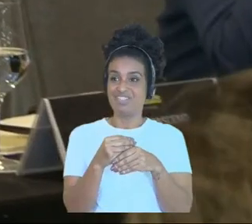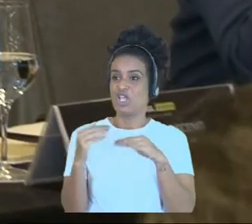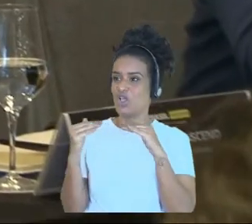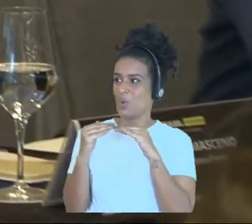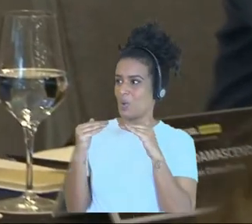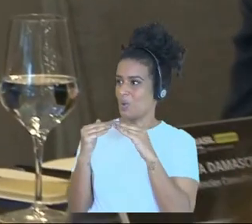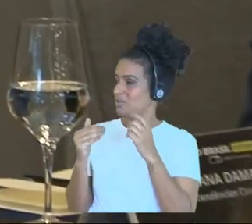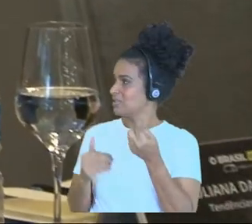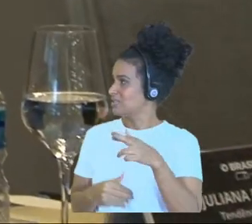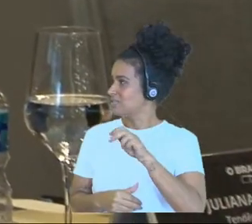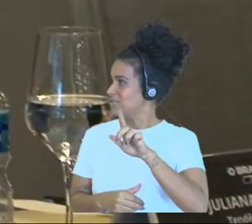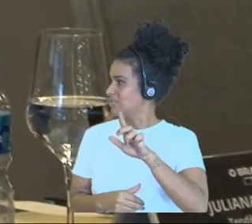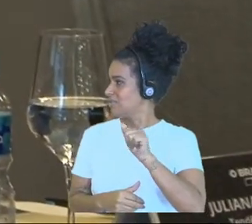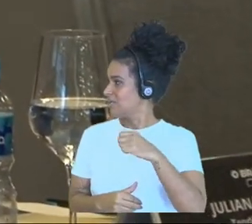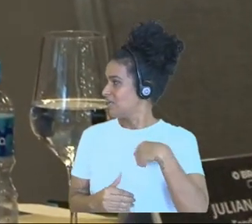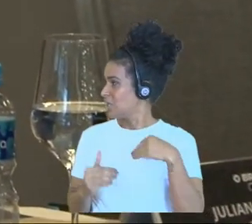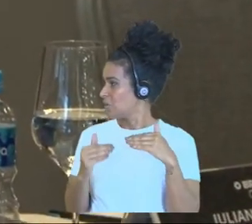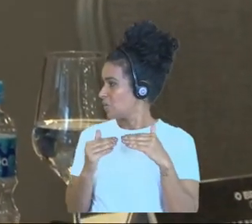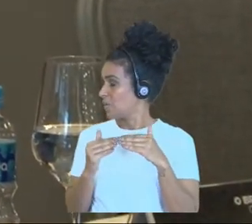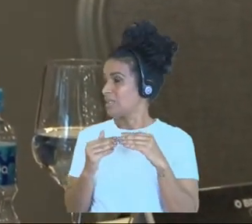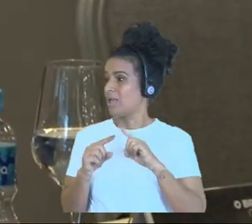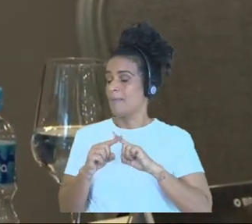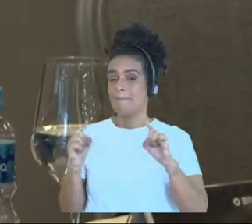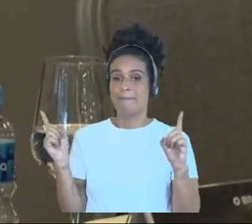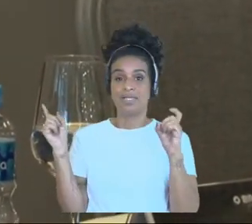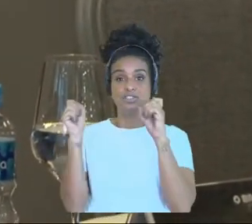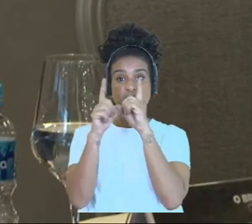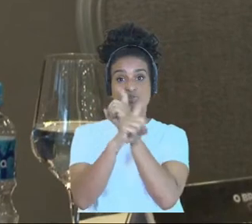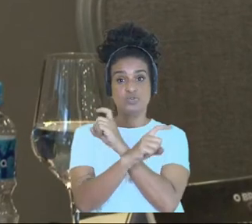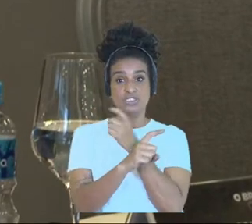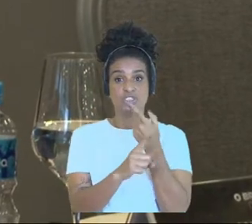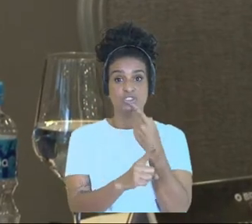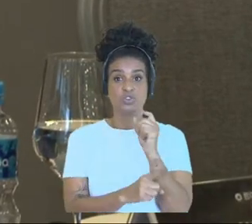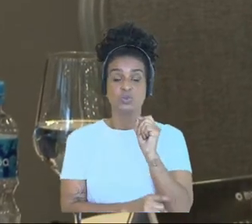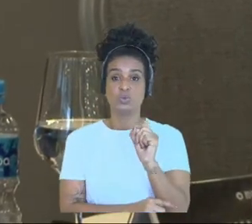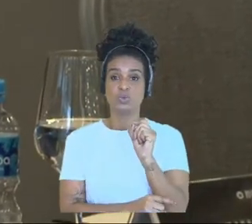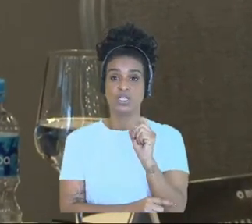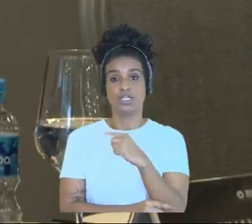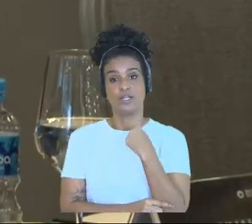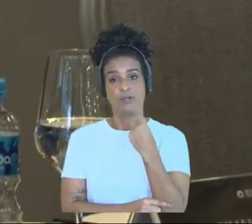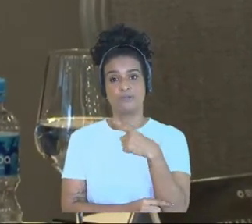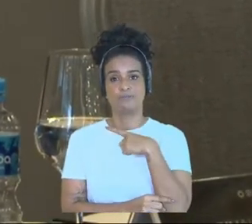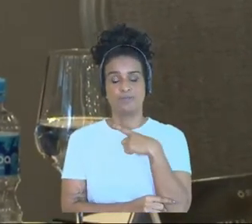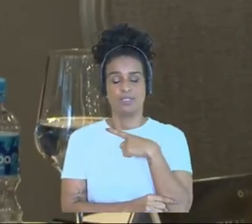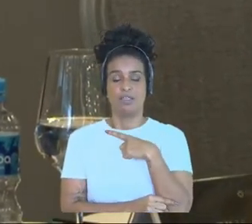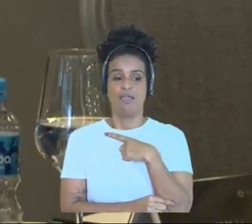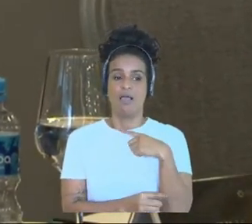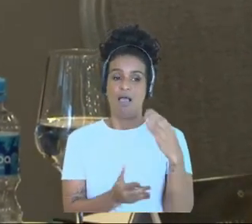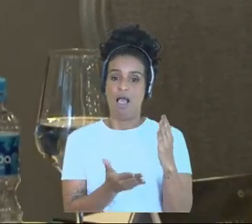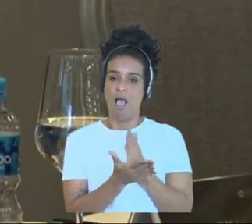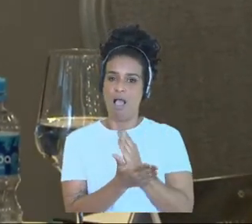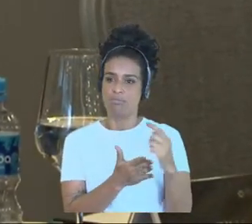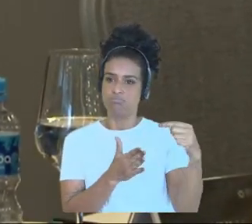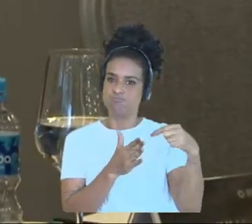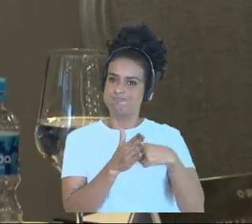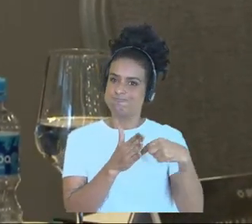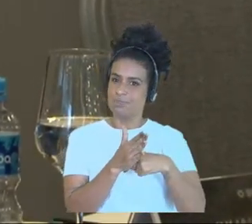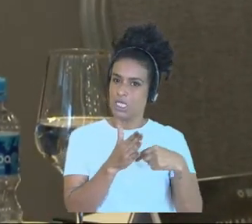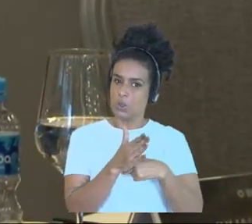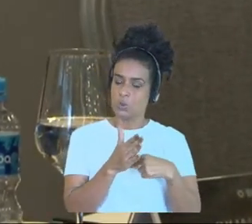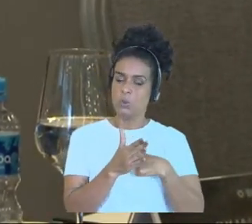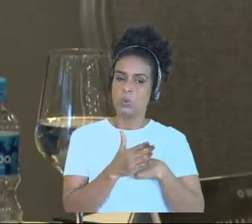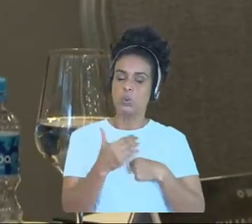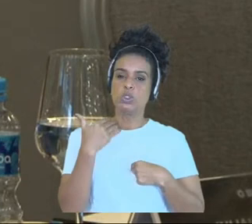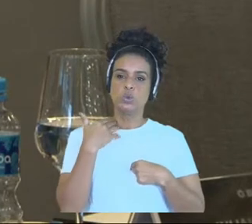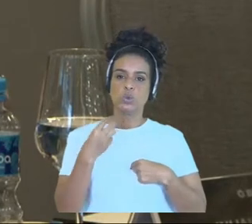concordar mais, mas é tão difícil, né, lidar com a situação, que a gente já teve alguns questionamentos no judiciário, no